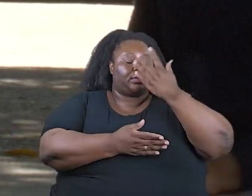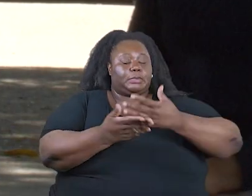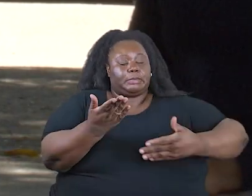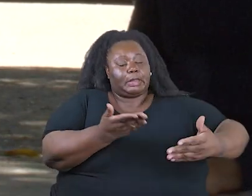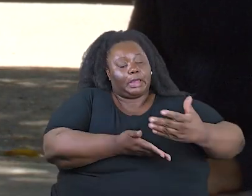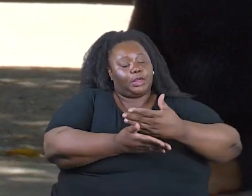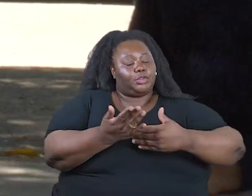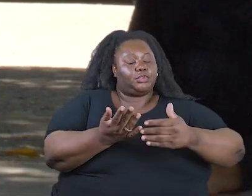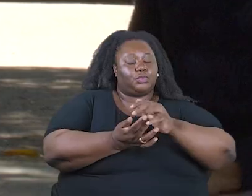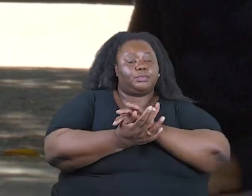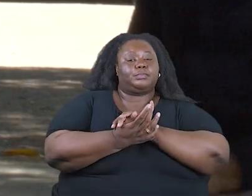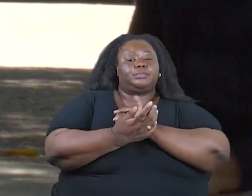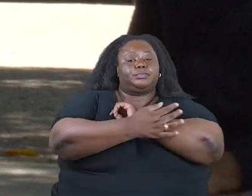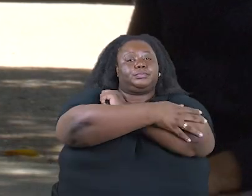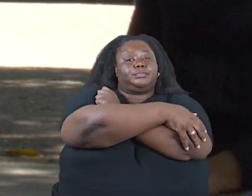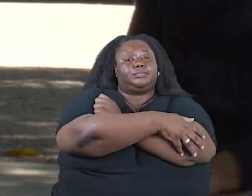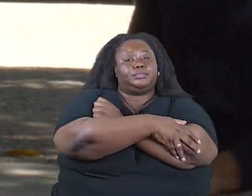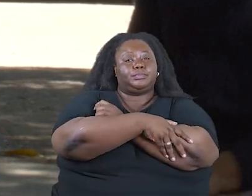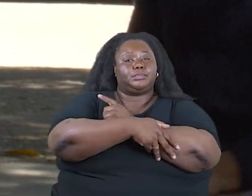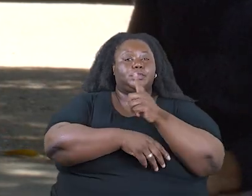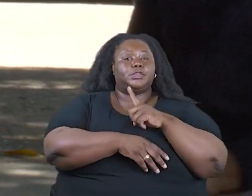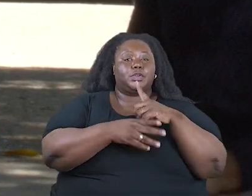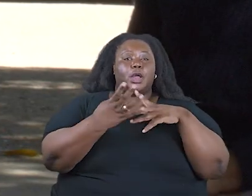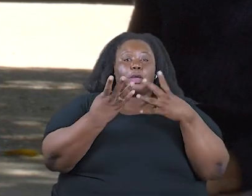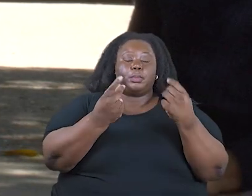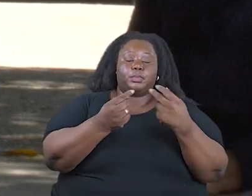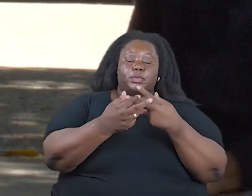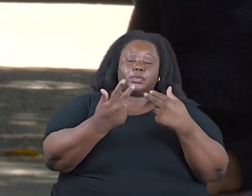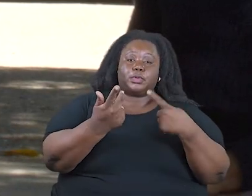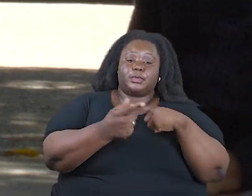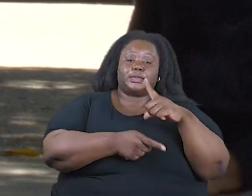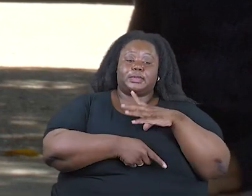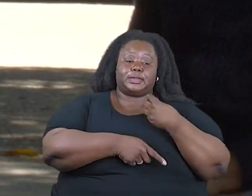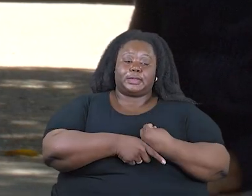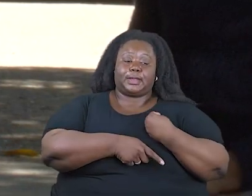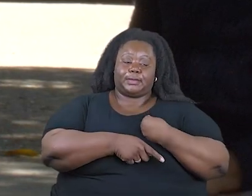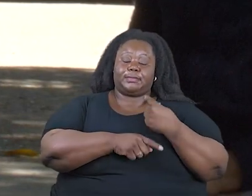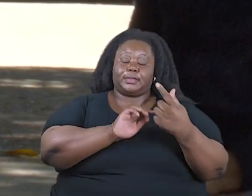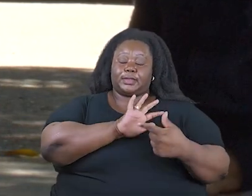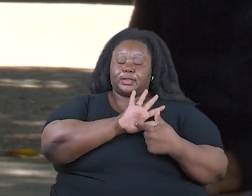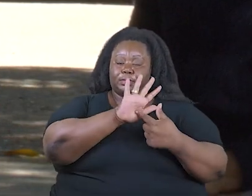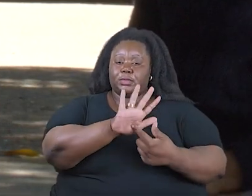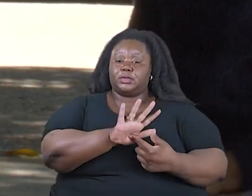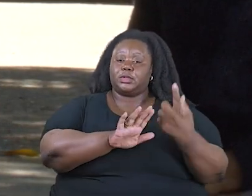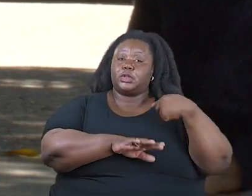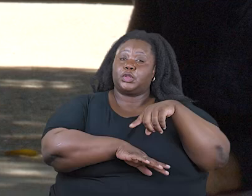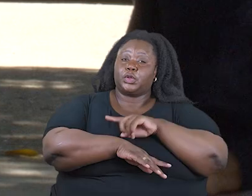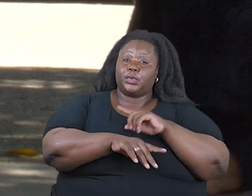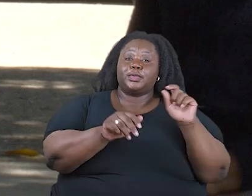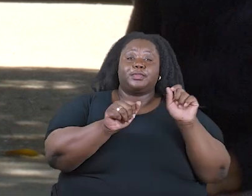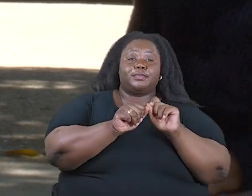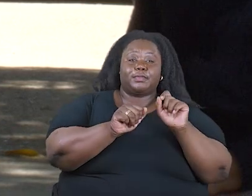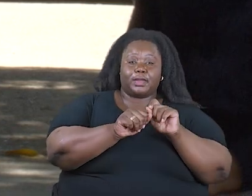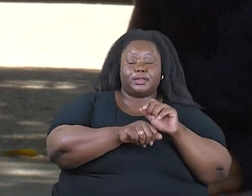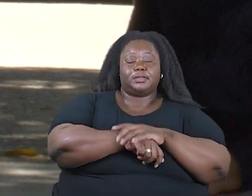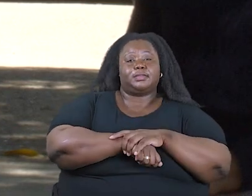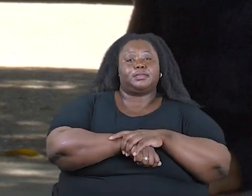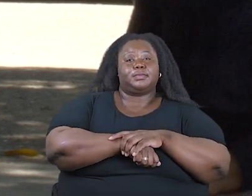poderem interagir. E tinha muita coisa que estava na exposição. A gente fez